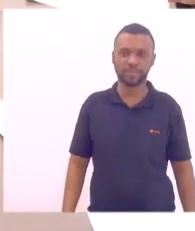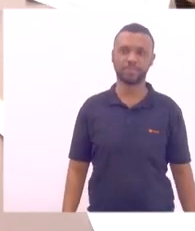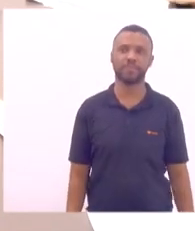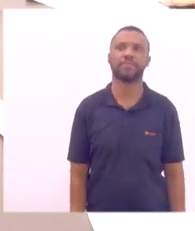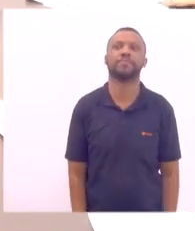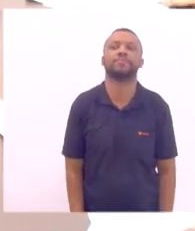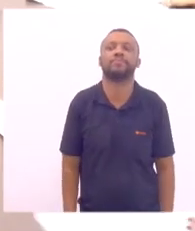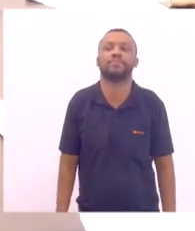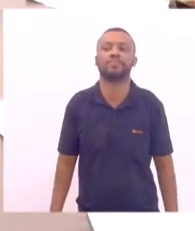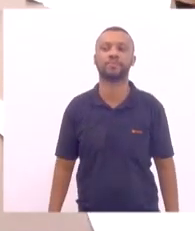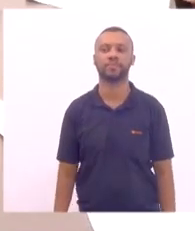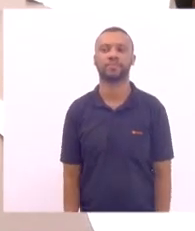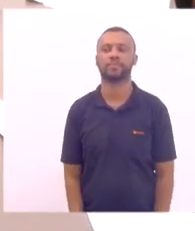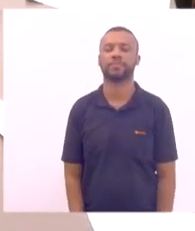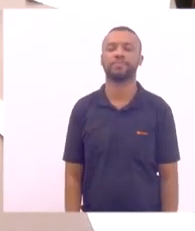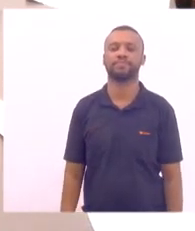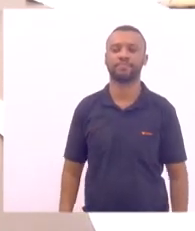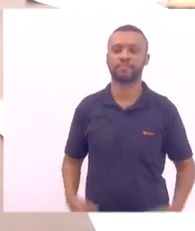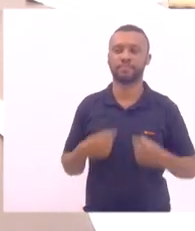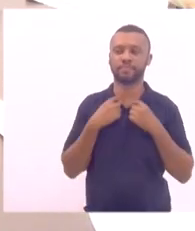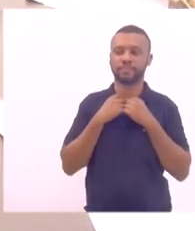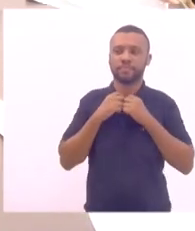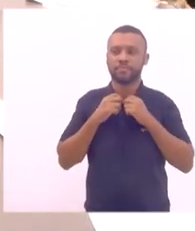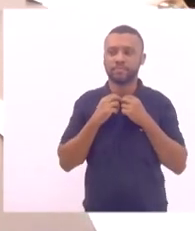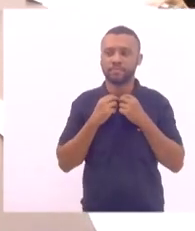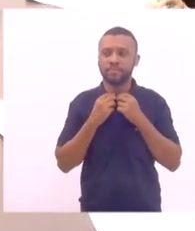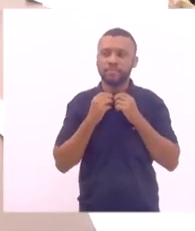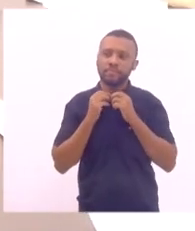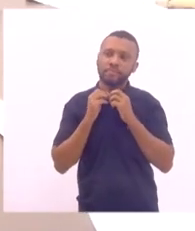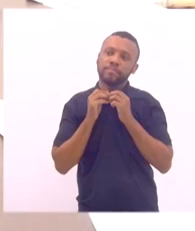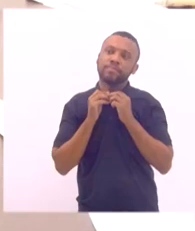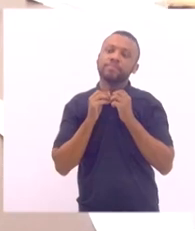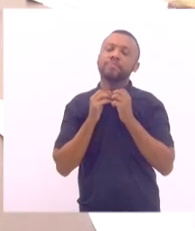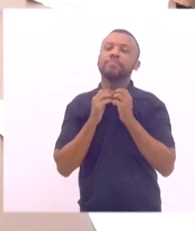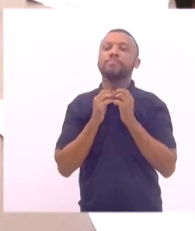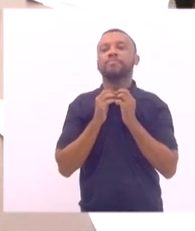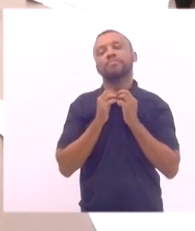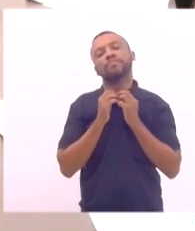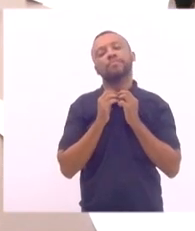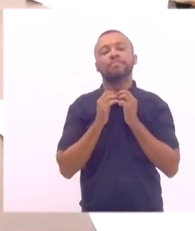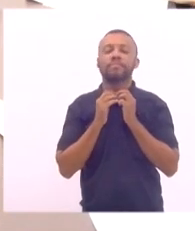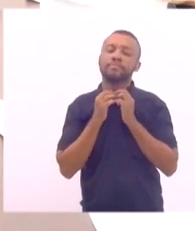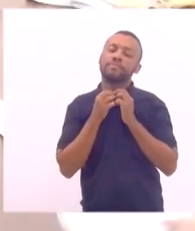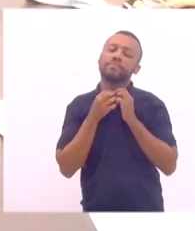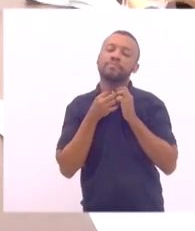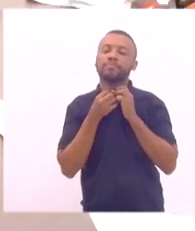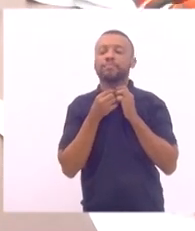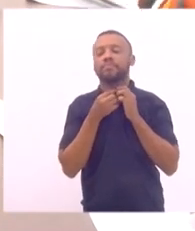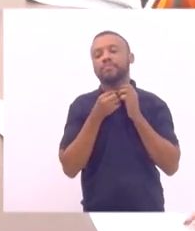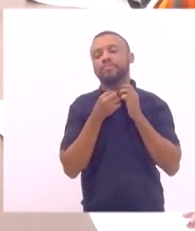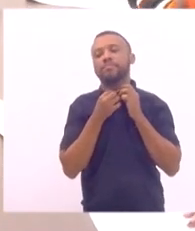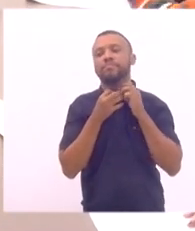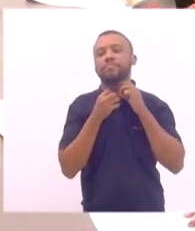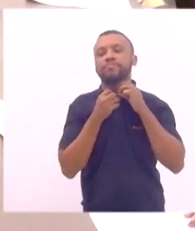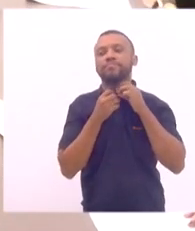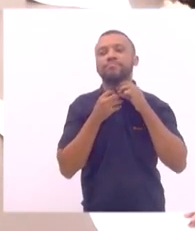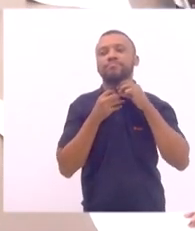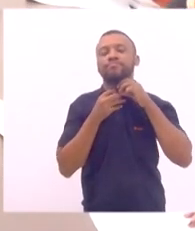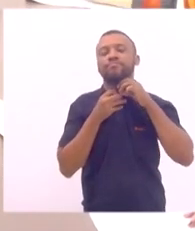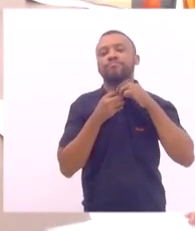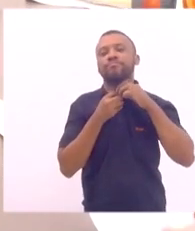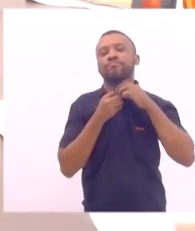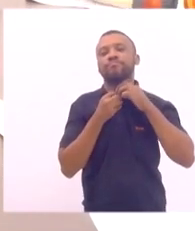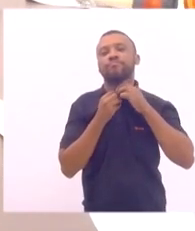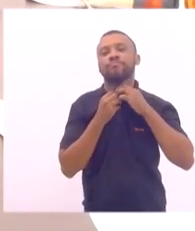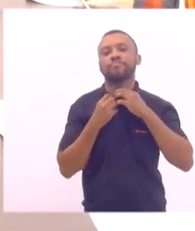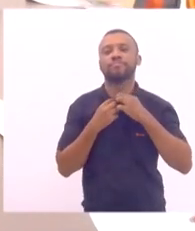Sim, mas o texto da lei, não estou com a lei aqui, deixa eu ver aqui. O artigo 7º da não, lei. Não, o texto da lei.